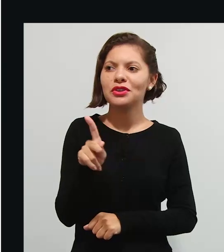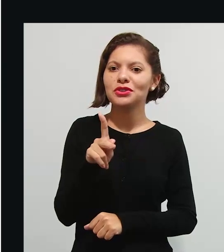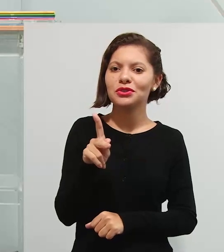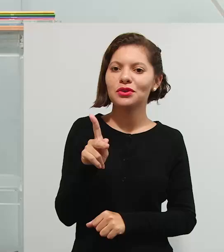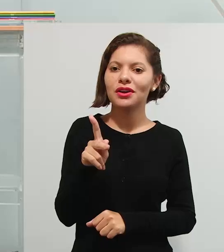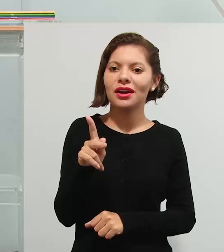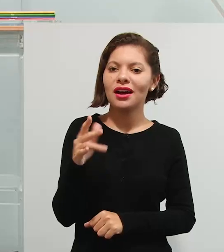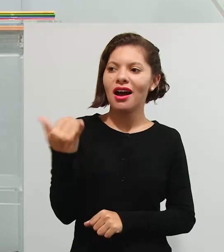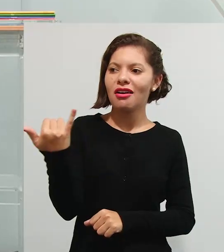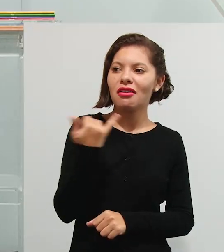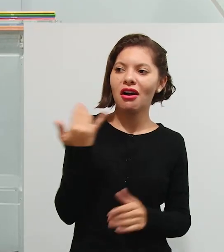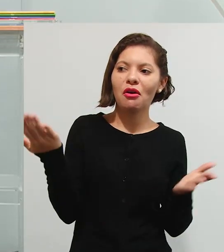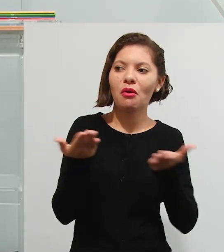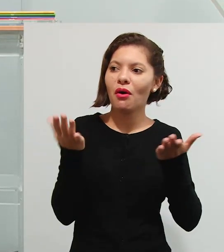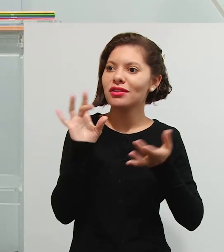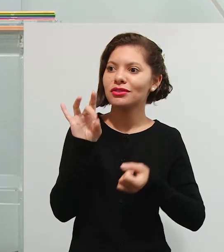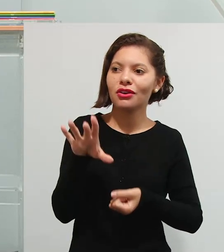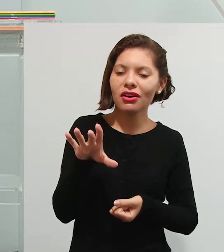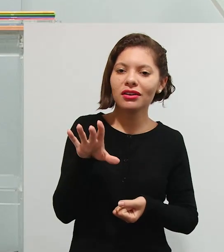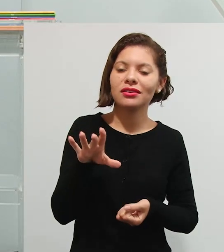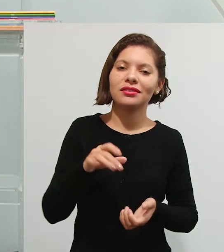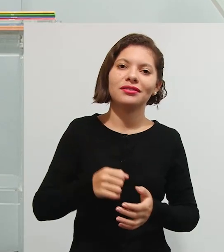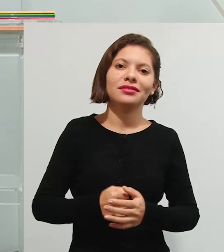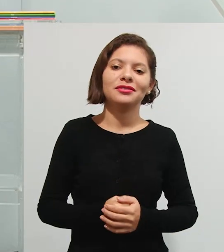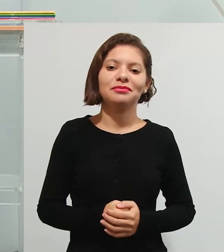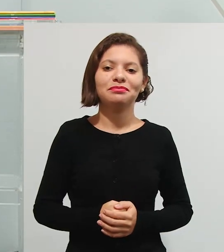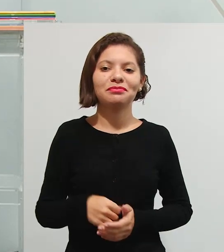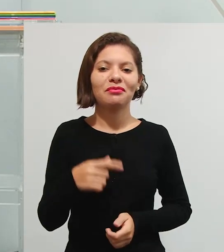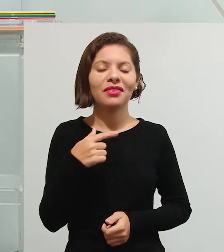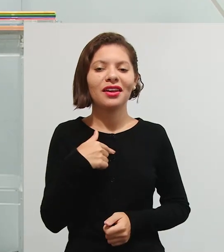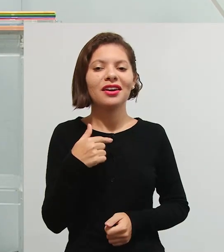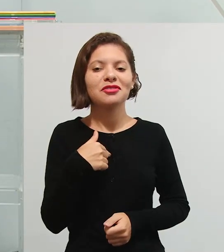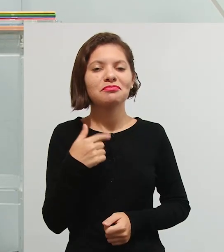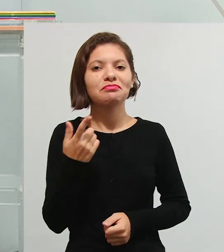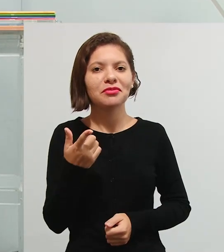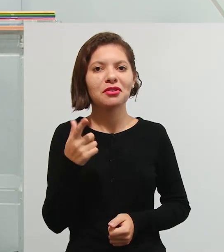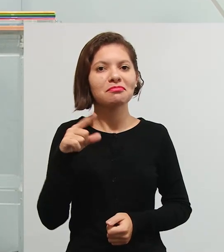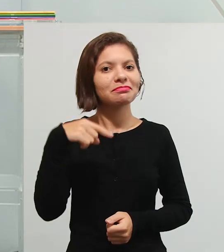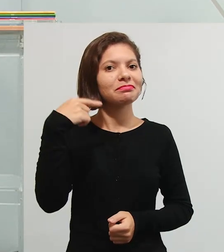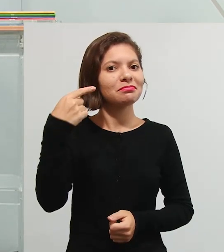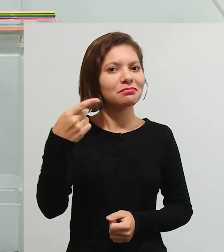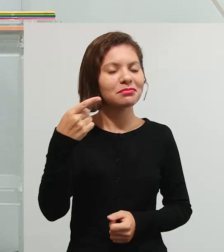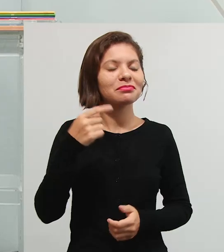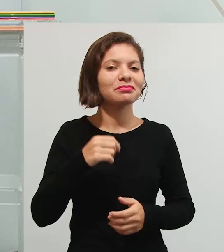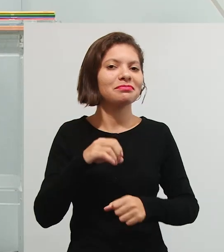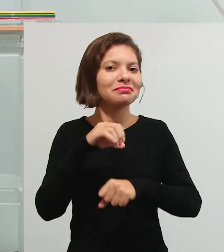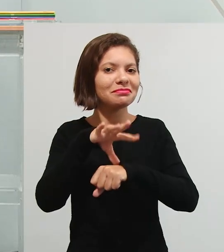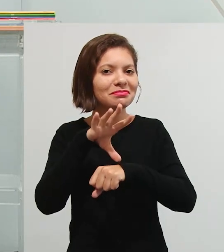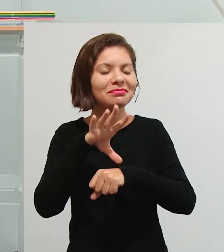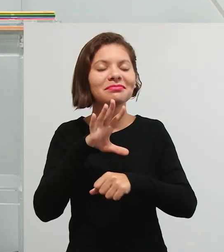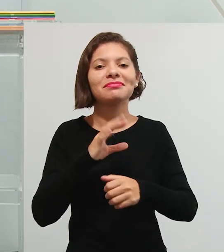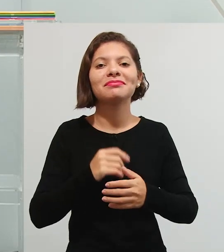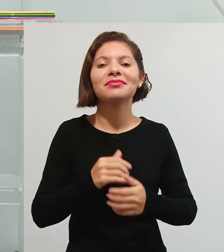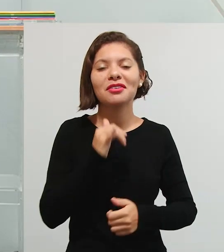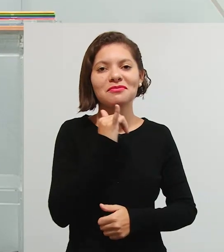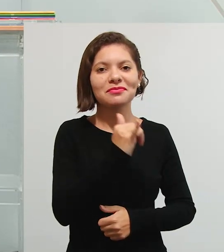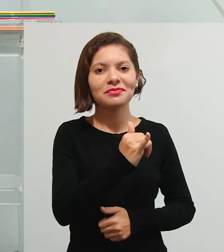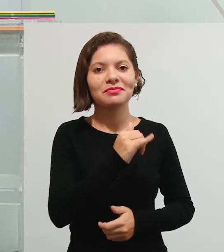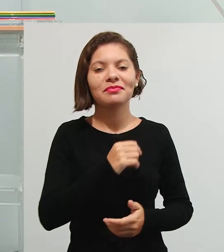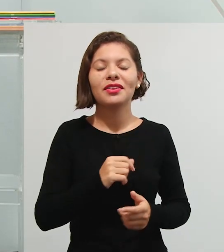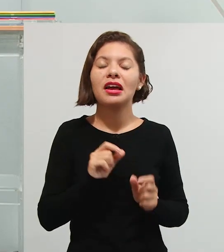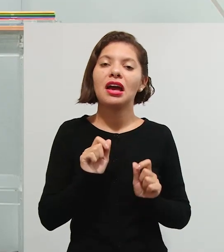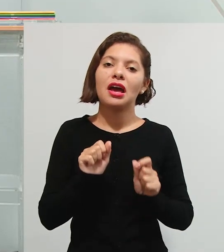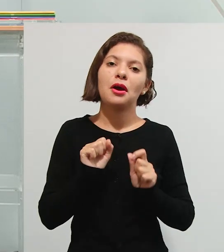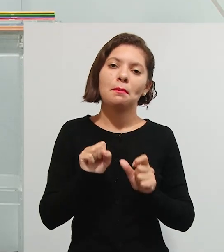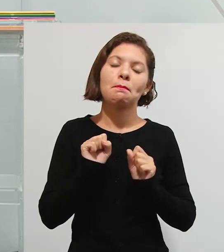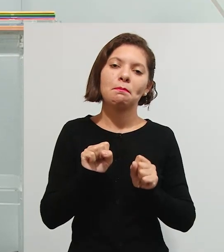você só me avisa agora que a gente pode fazer esse trabalho em grupo? Aí eu estava deixando o melhor para o final, né? Claro. Bom, você